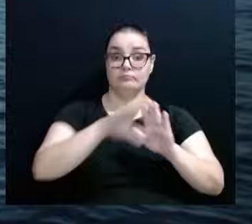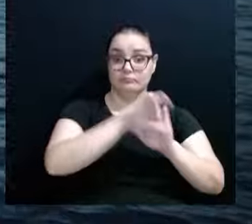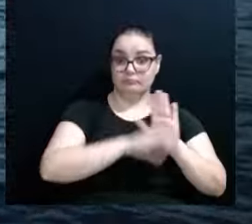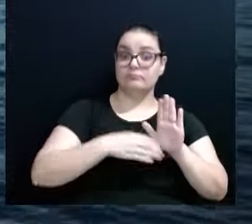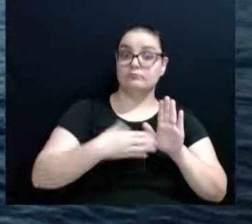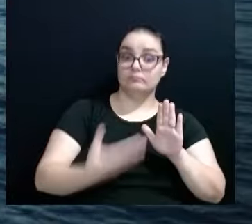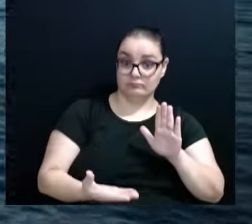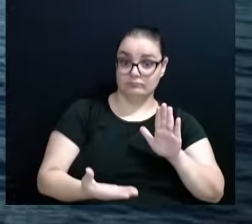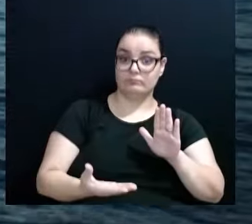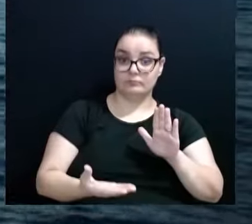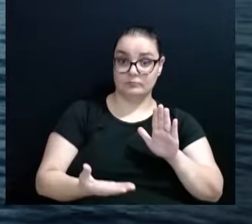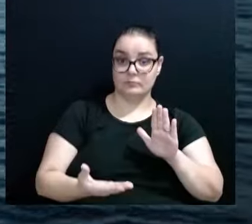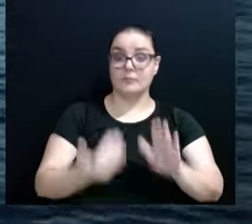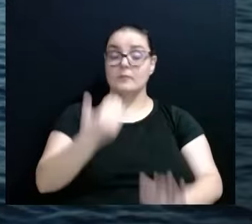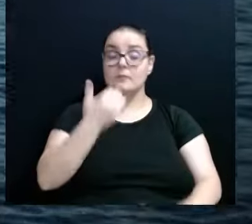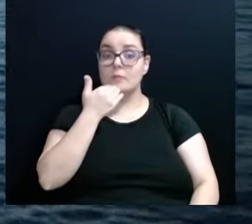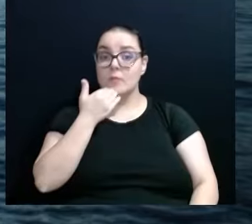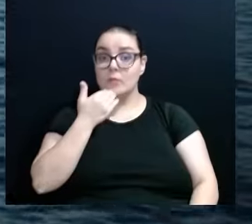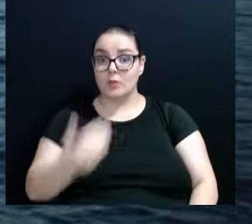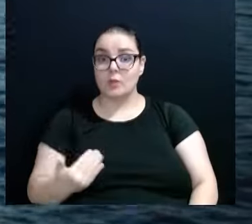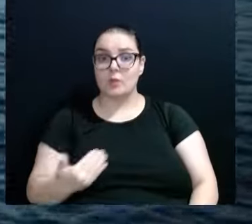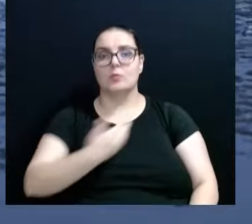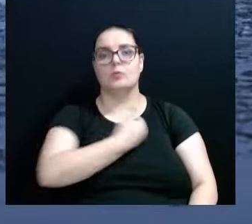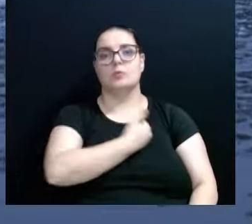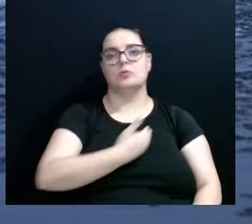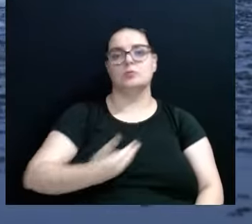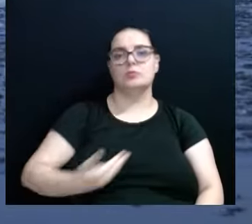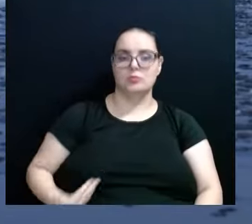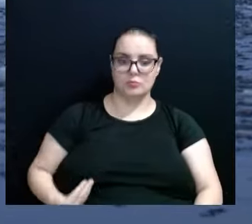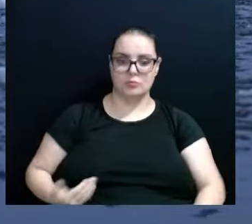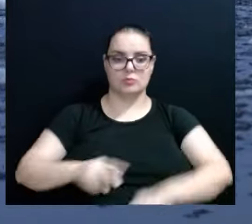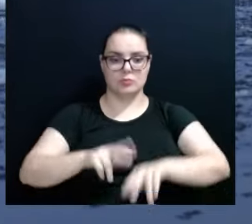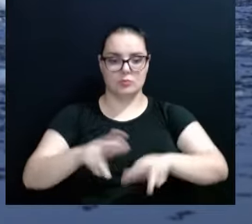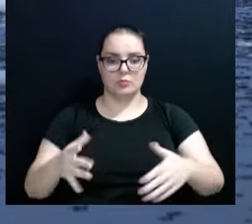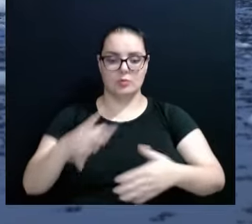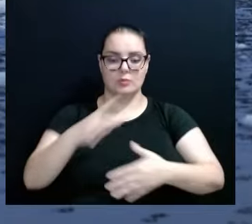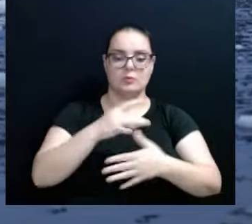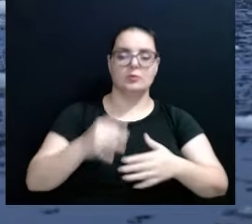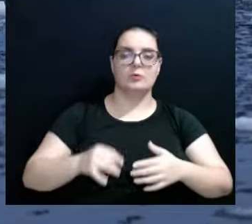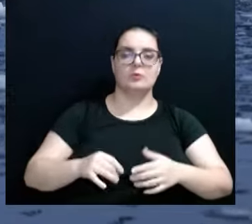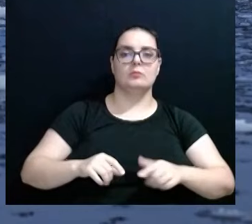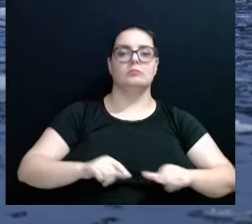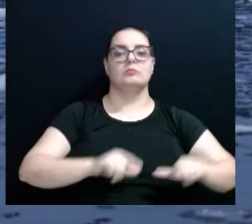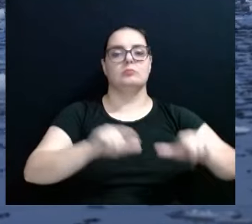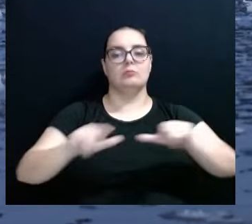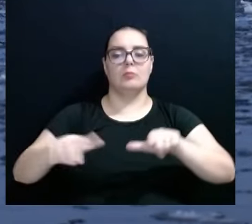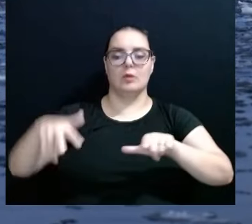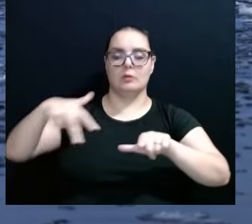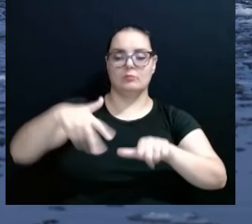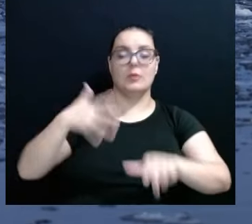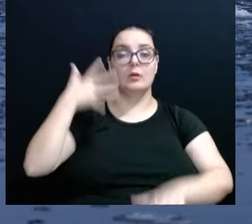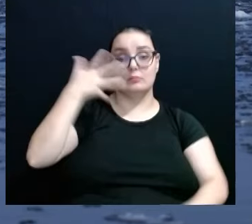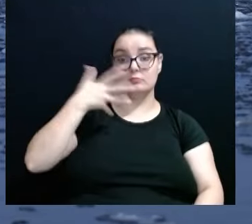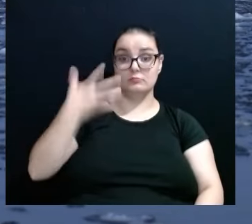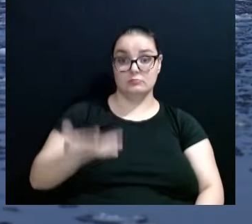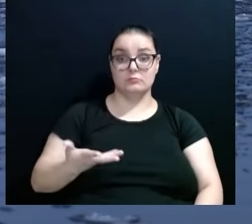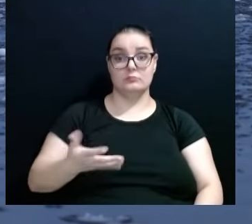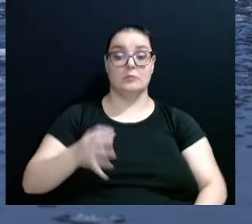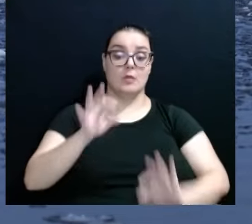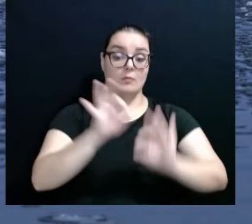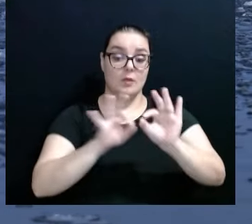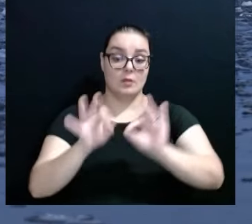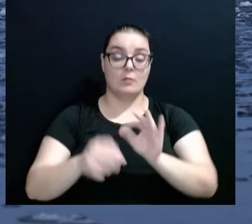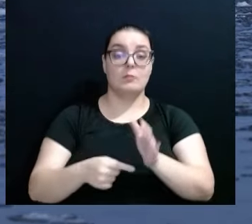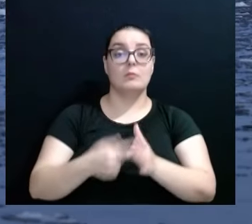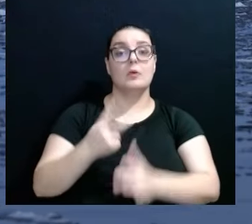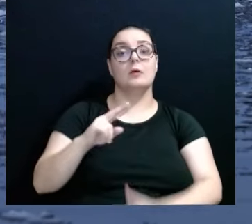Então, esse capítulo ele foi um pedido dos governos que compõem o painel para que